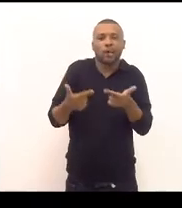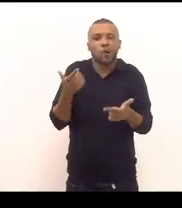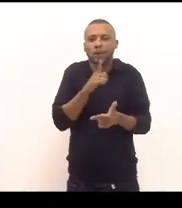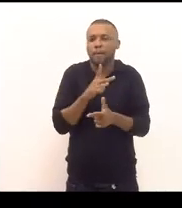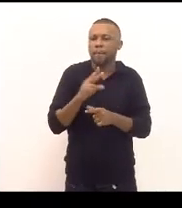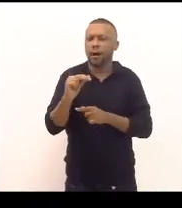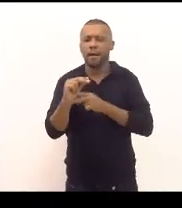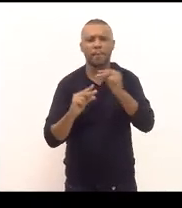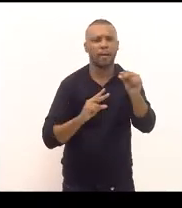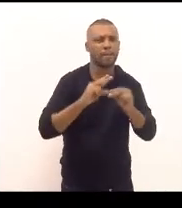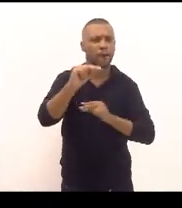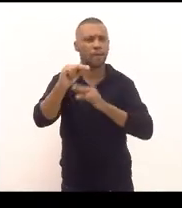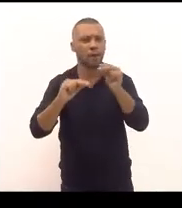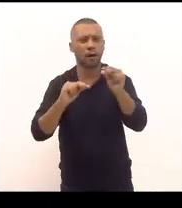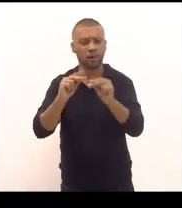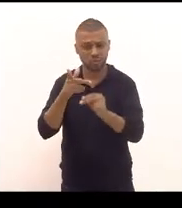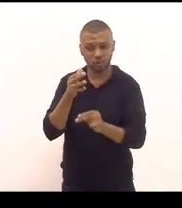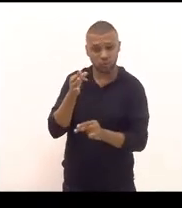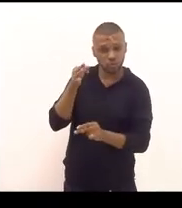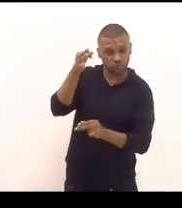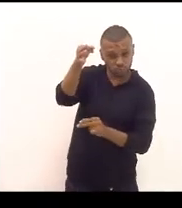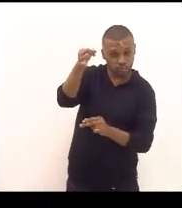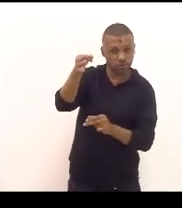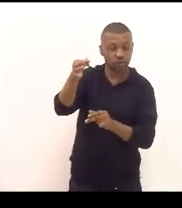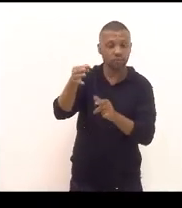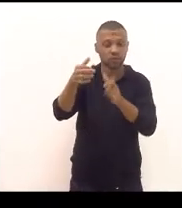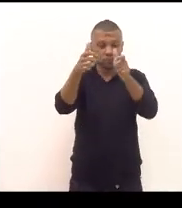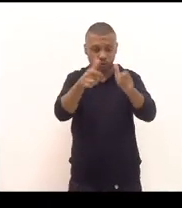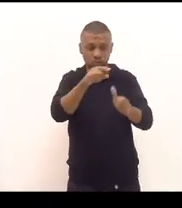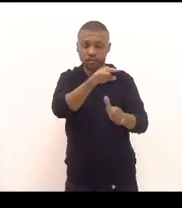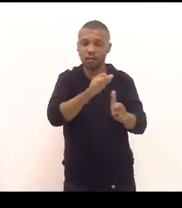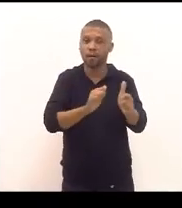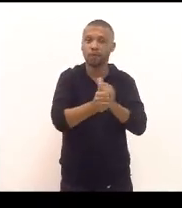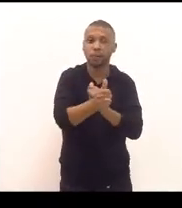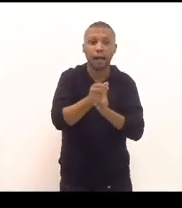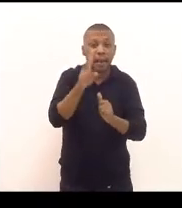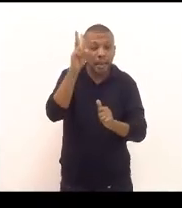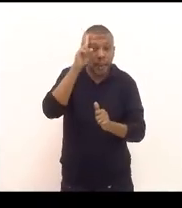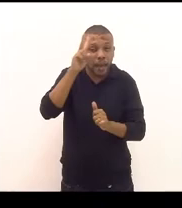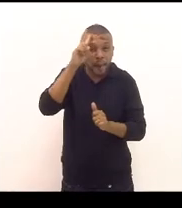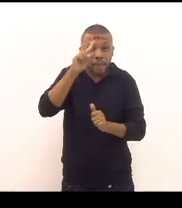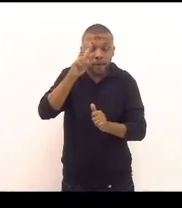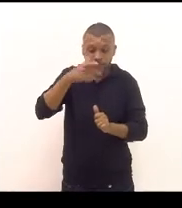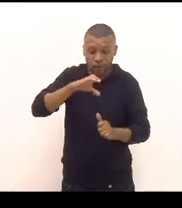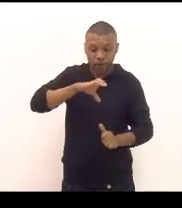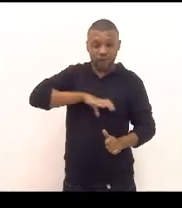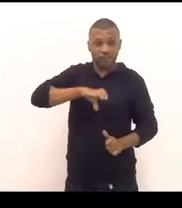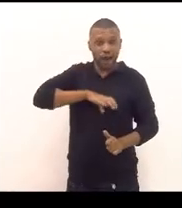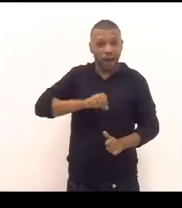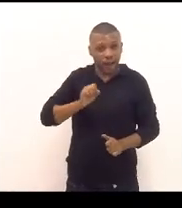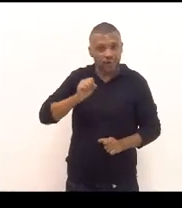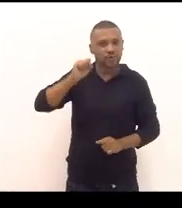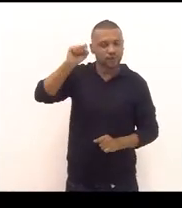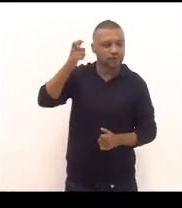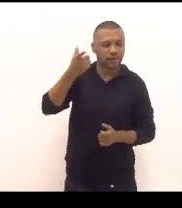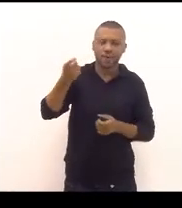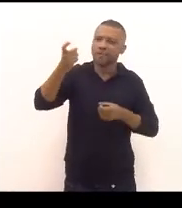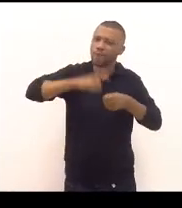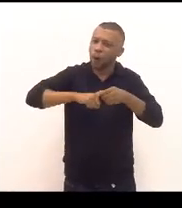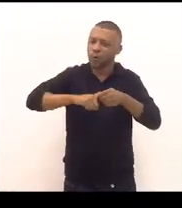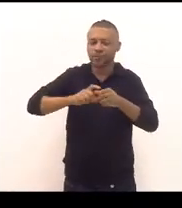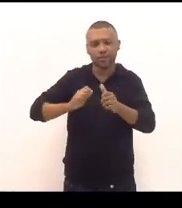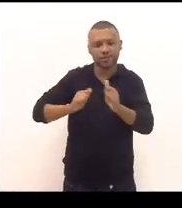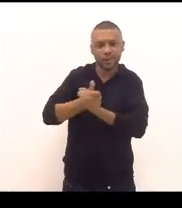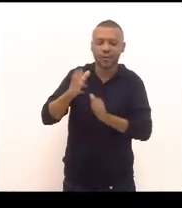coisas que você tem para conquistar aí onde você tá lembra do meu vascão volta presente que a gente chama